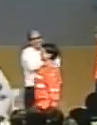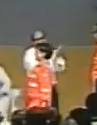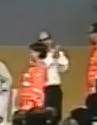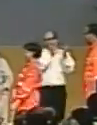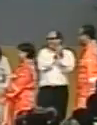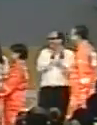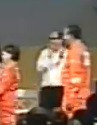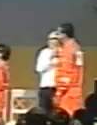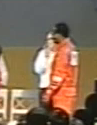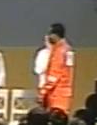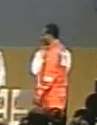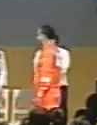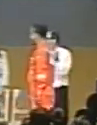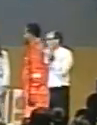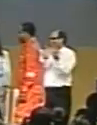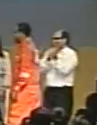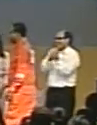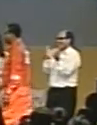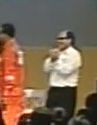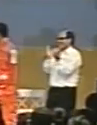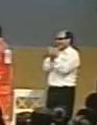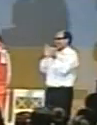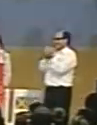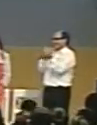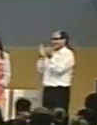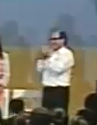o grupo EBX.